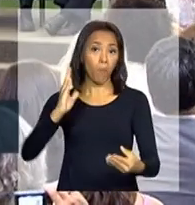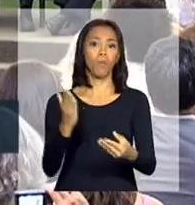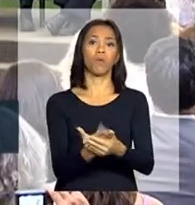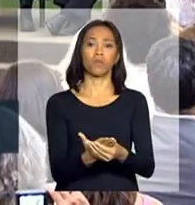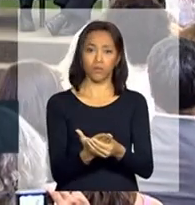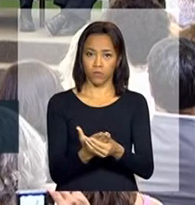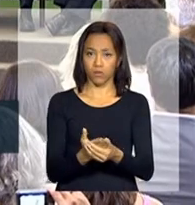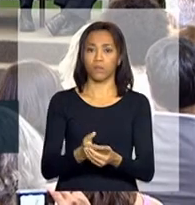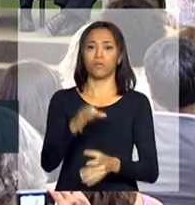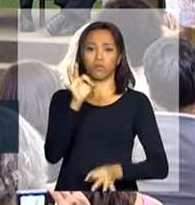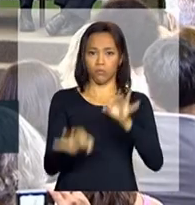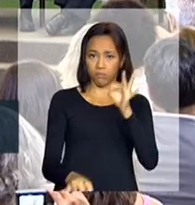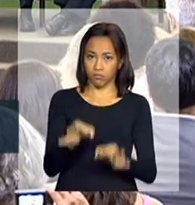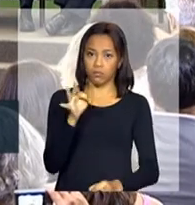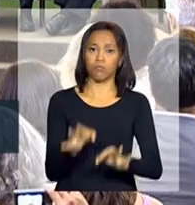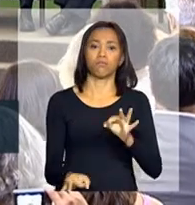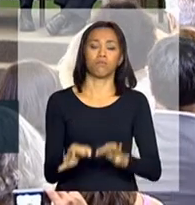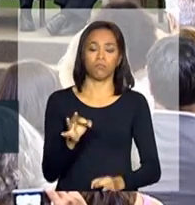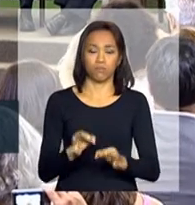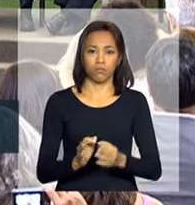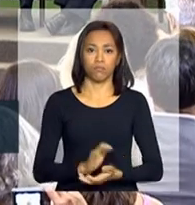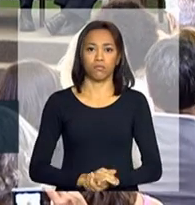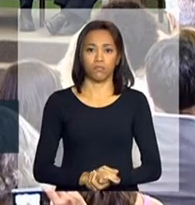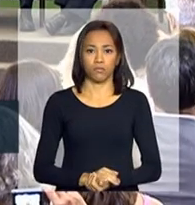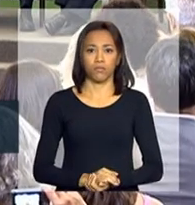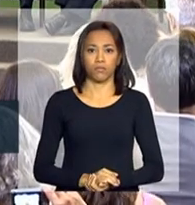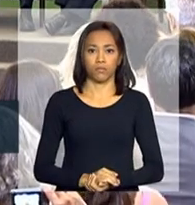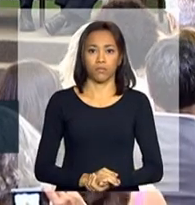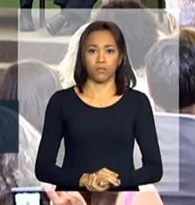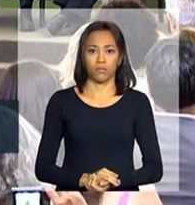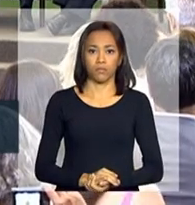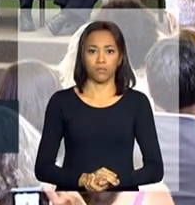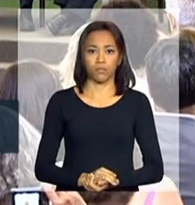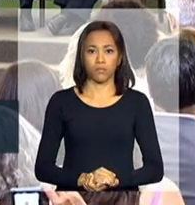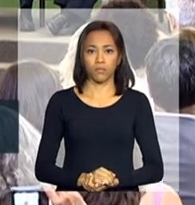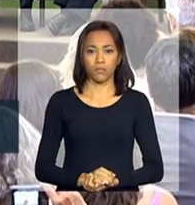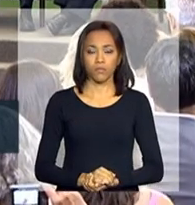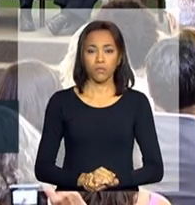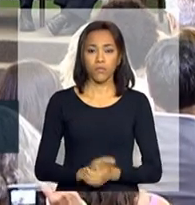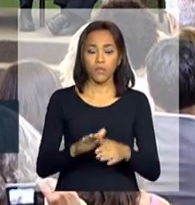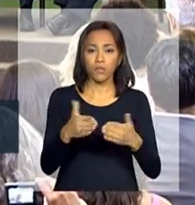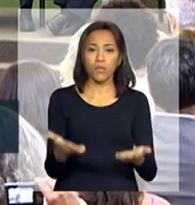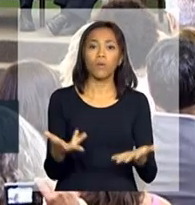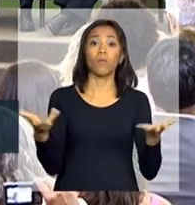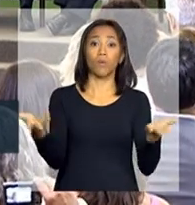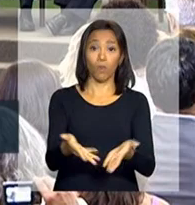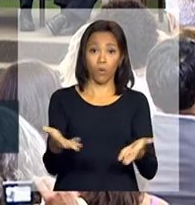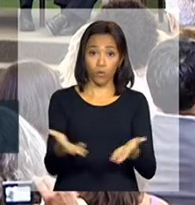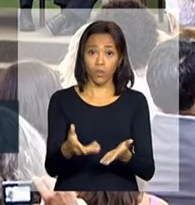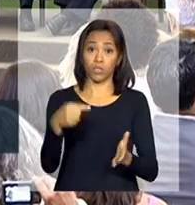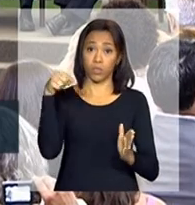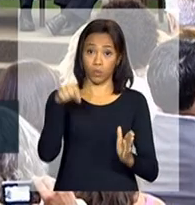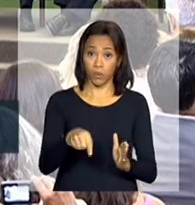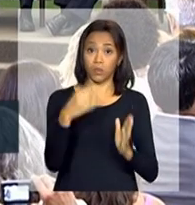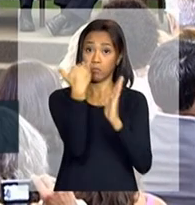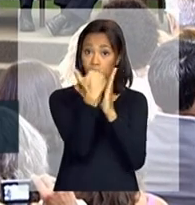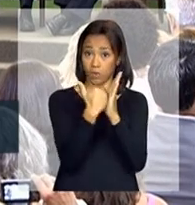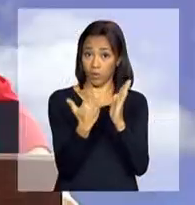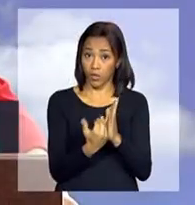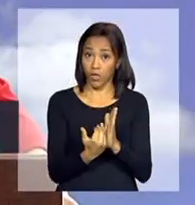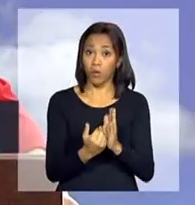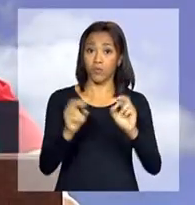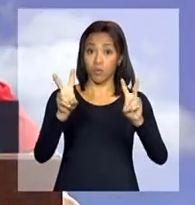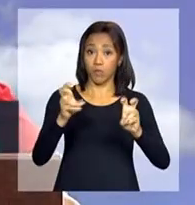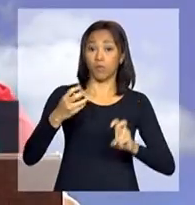resultará em Acre delito e bom então hoje aqui com programa mulher